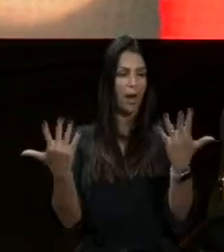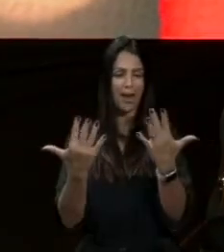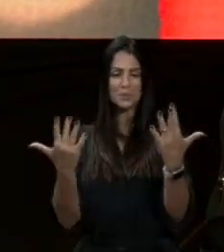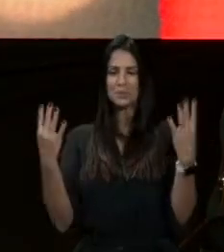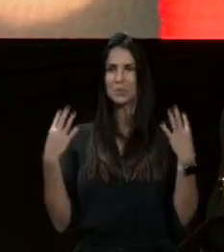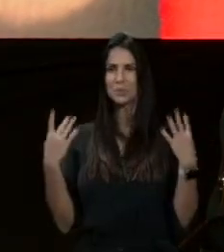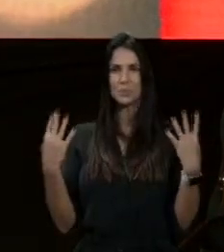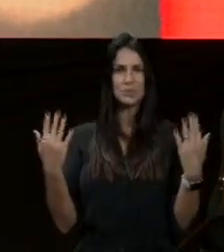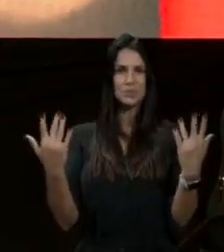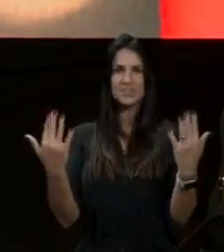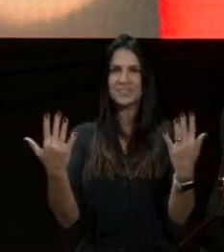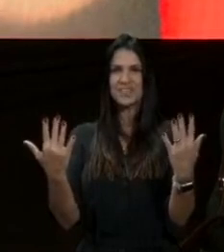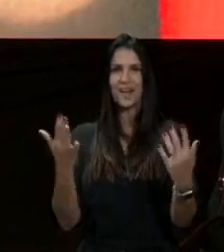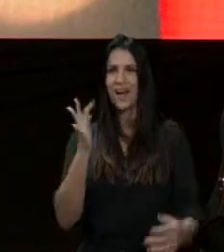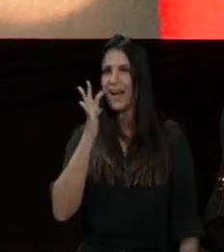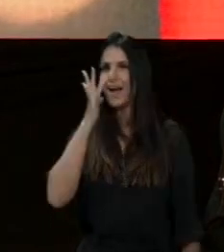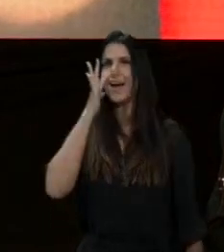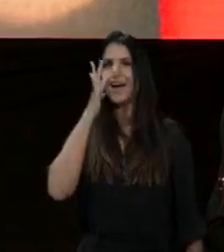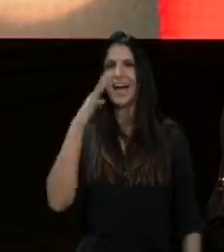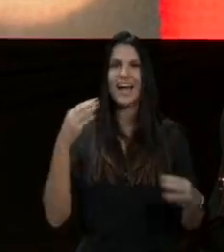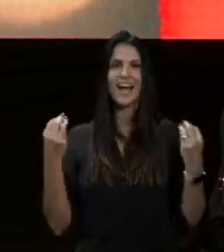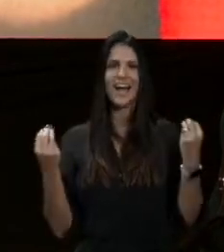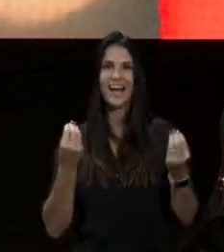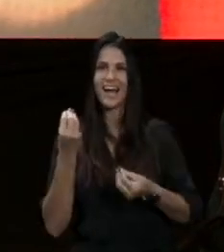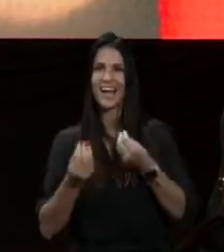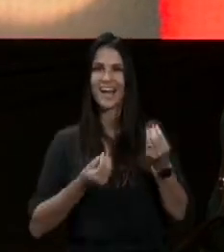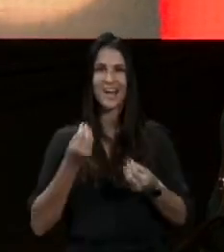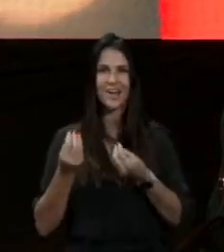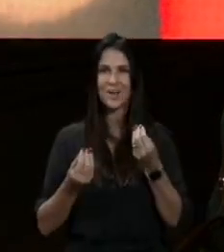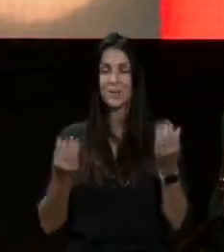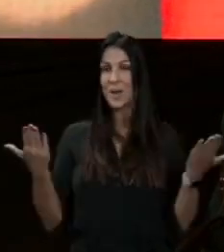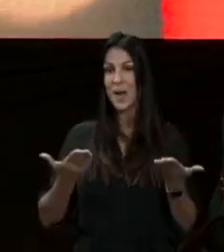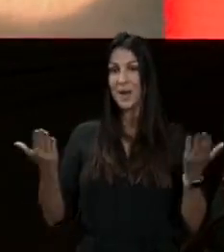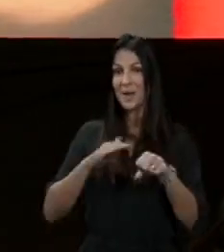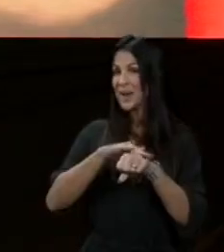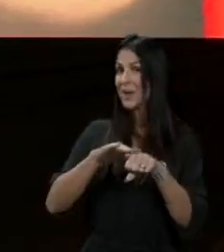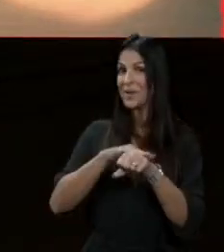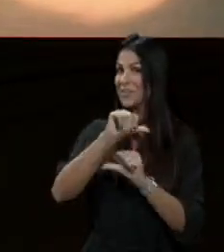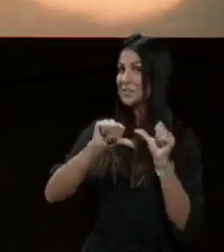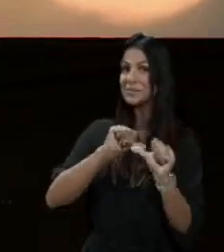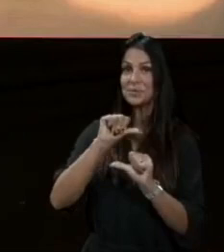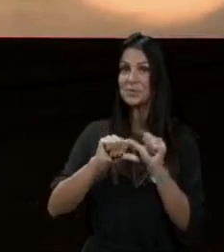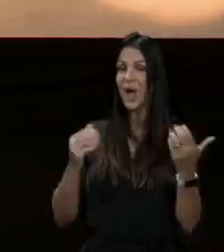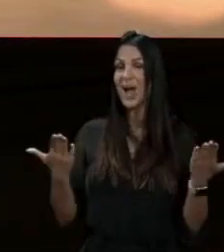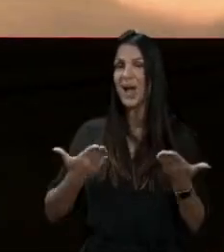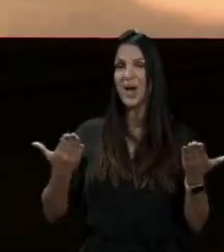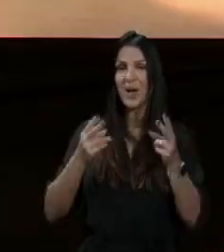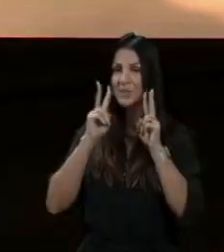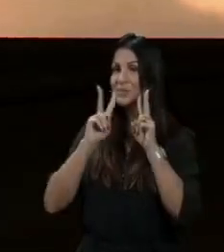atônitos e agora o papo é outro a conversa é hoje nós vimos uma coisa extraordinária